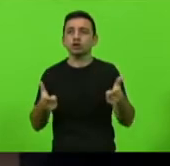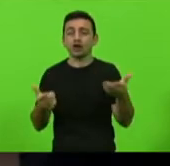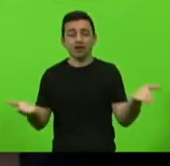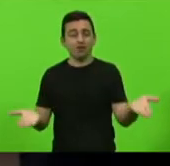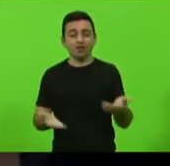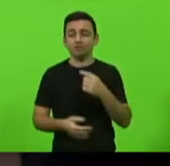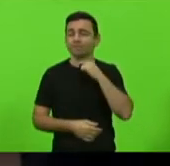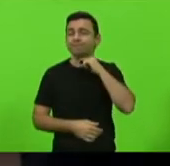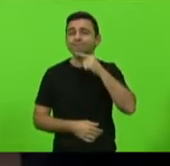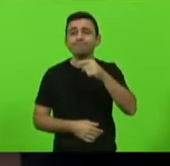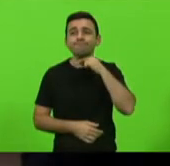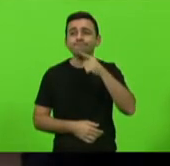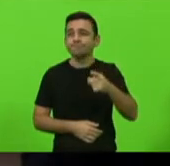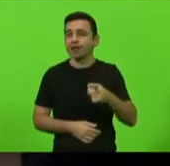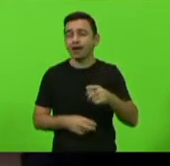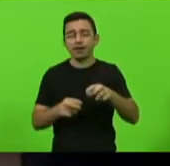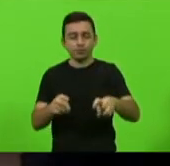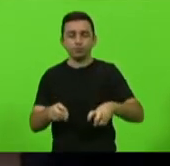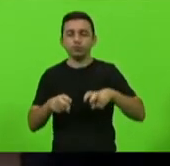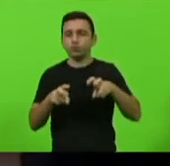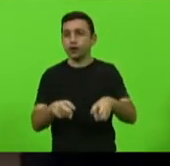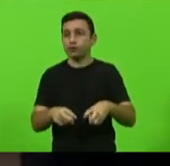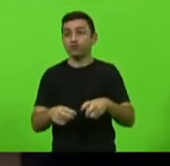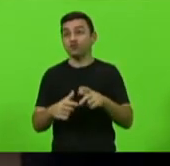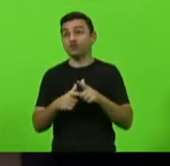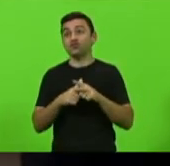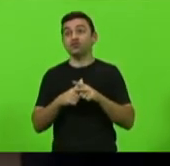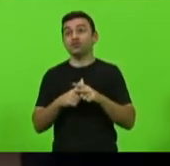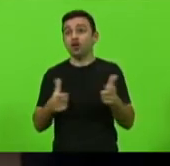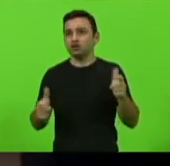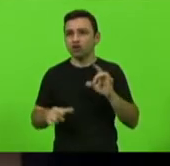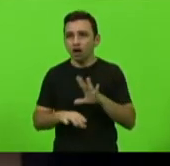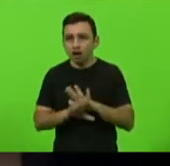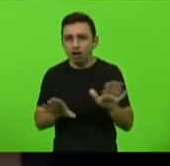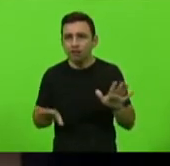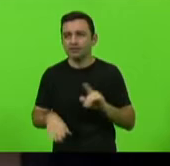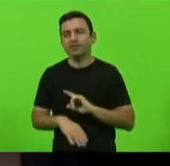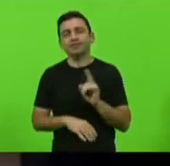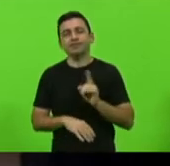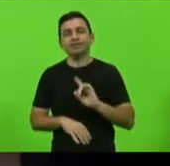Então, na agricultura não é só sorte. Na agricultura é trabalho e,